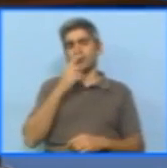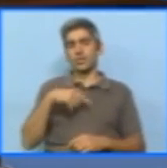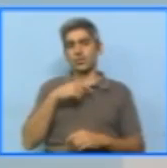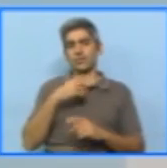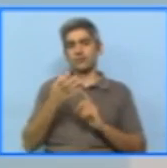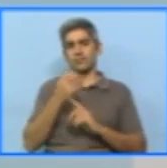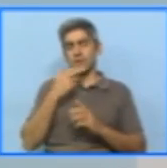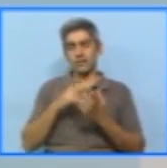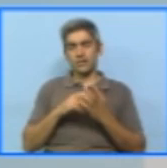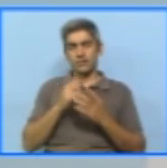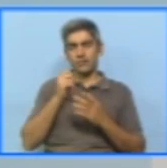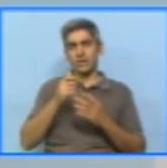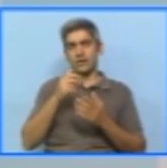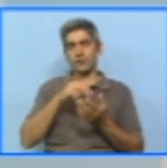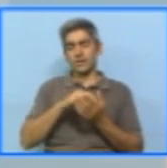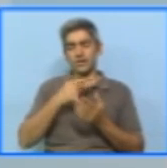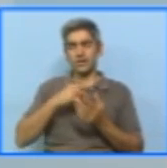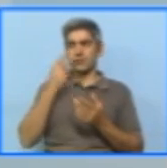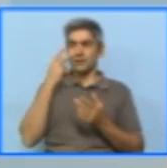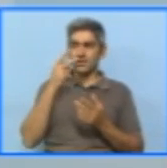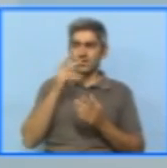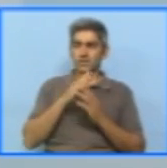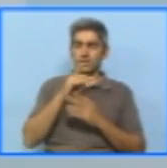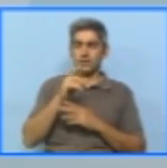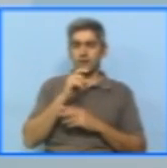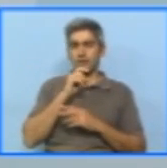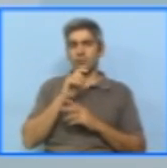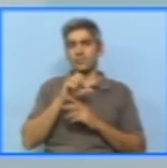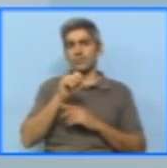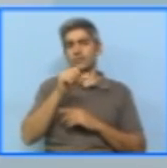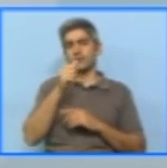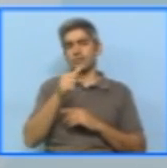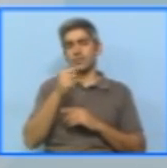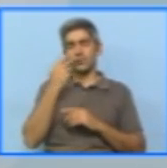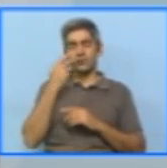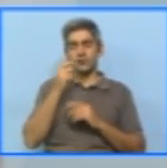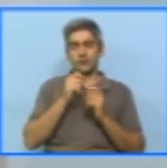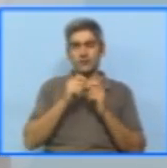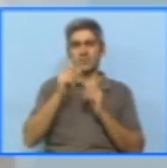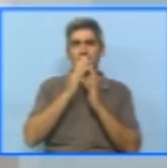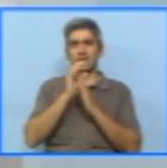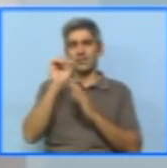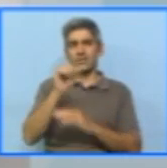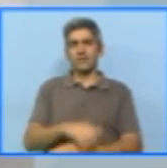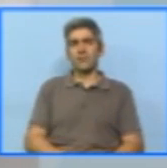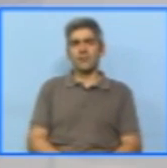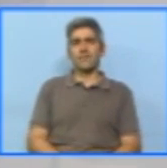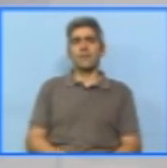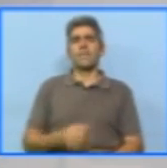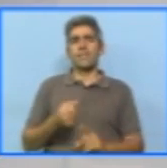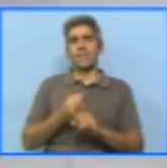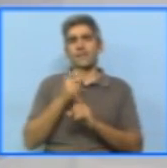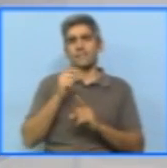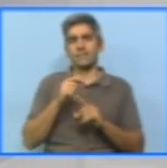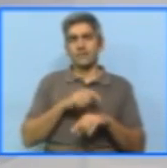tivermos Jesus bem presente nas nossas vidas, vamos viver segundo os desígnios de Deus. Desafios também